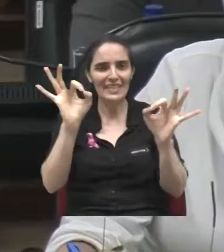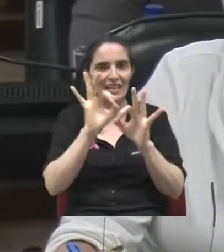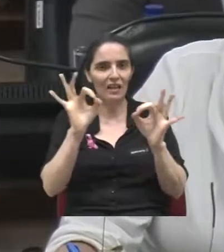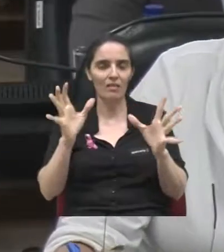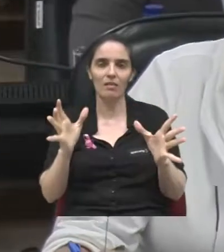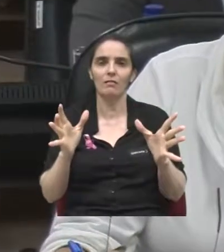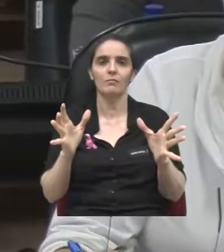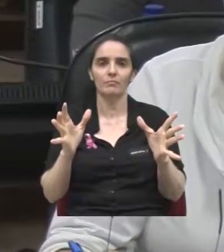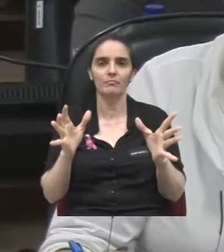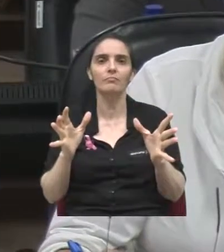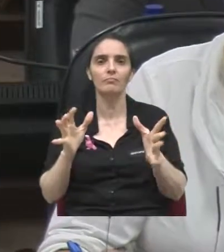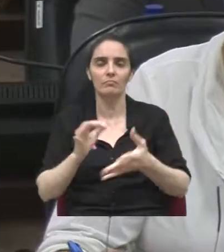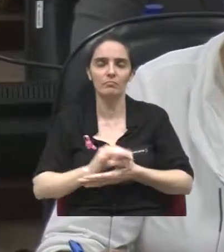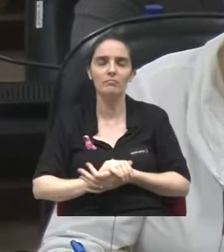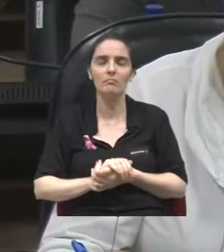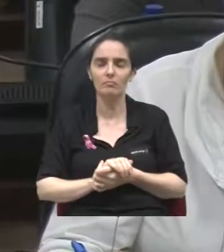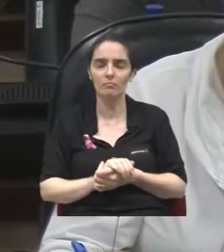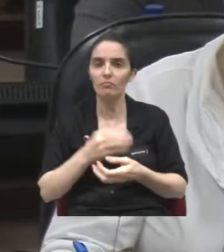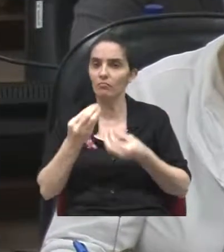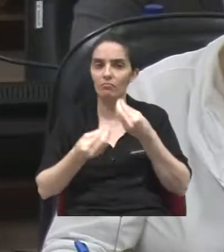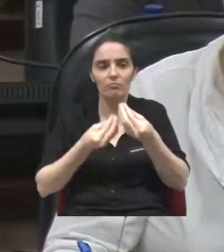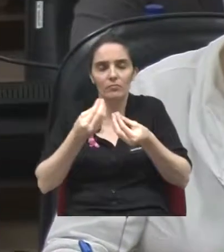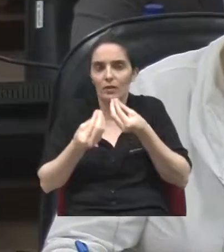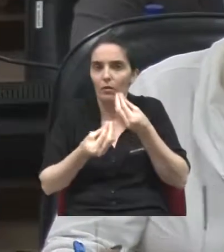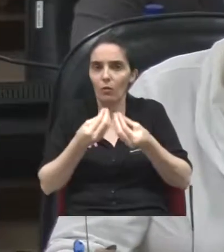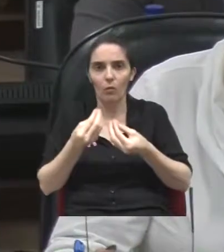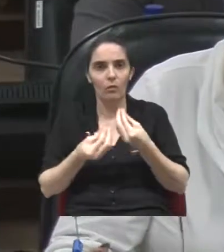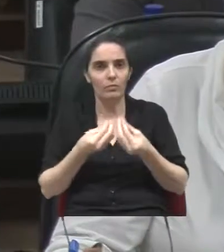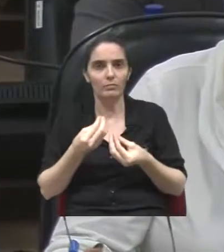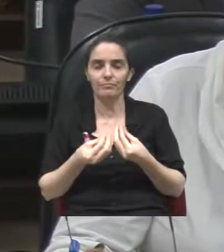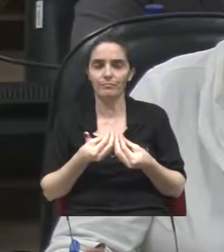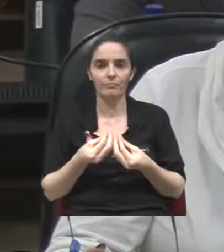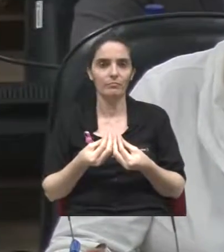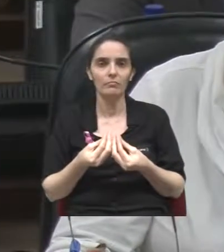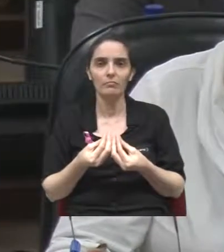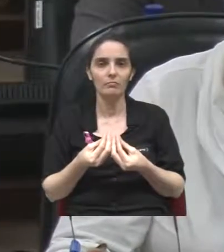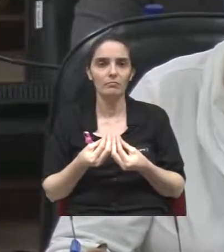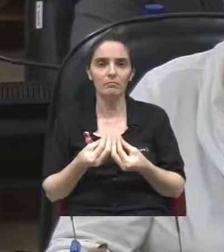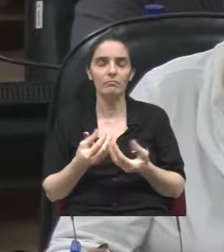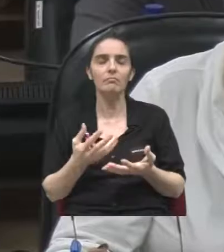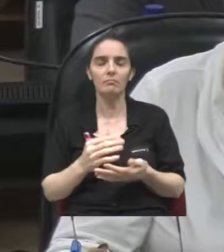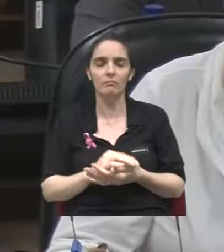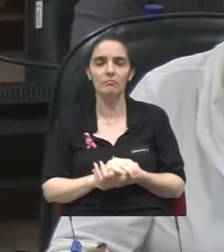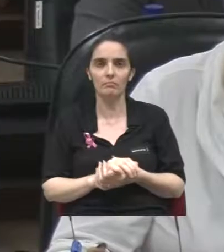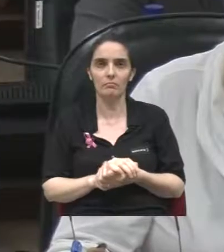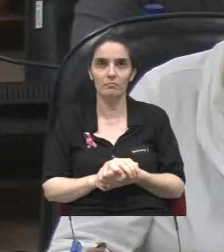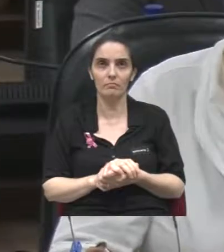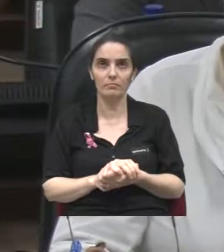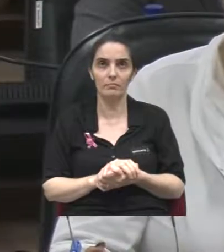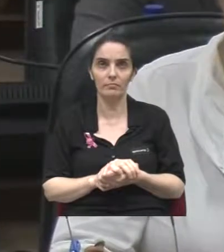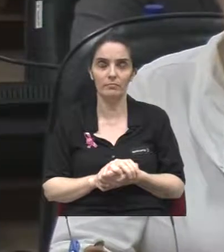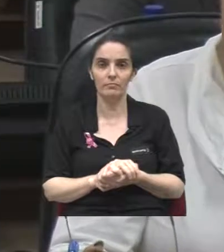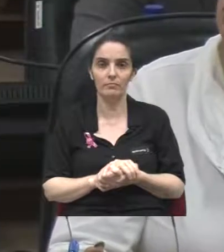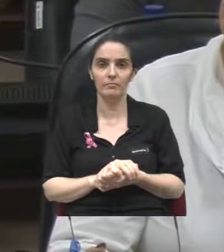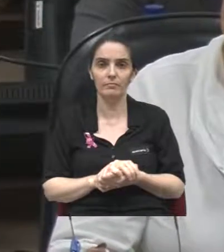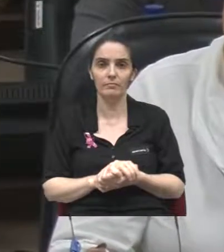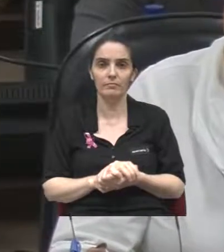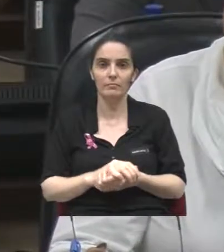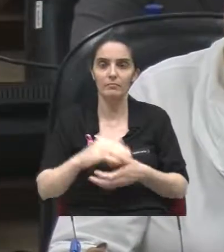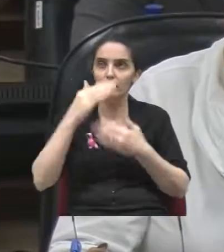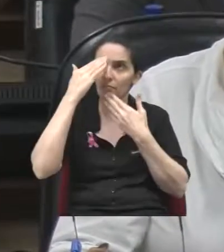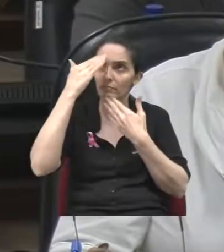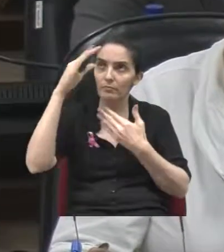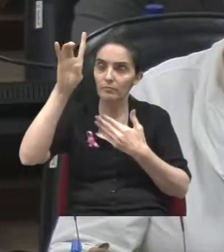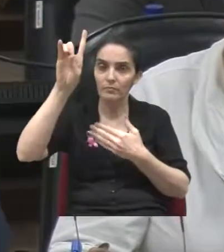Para a respiração, você não tem mais mesmo a forma de conseguir respirar. Graças a Deus, meu filho tem um